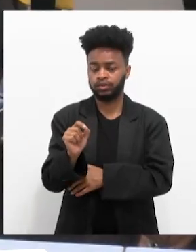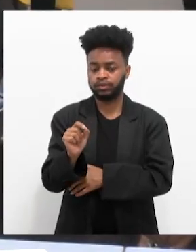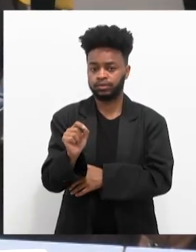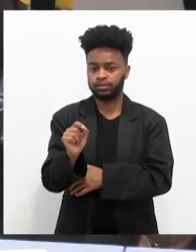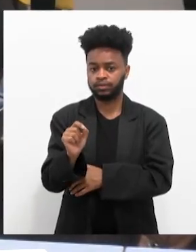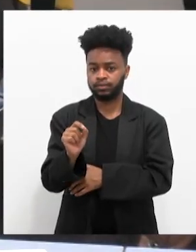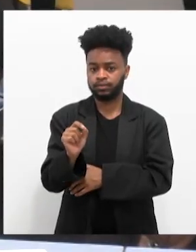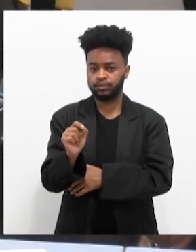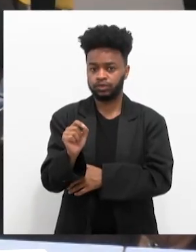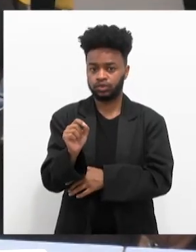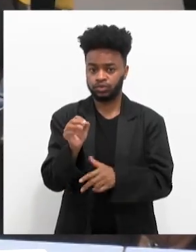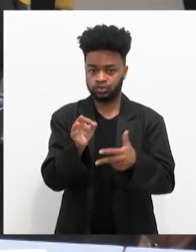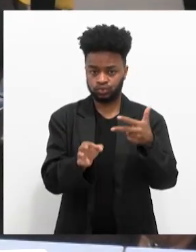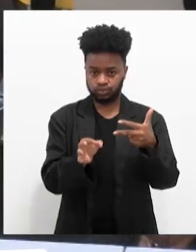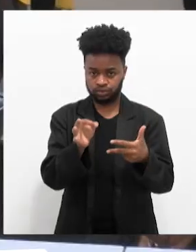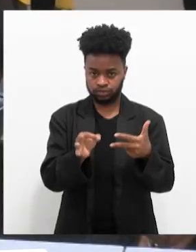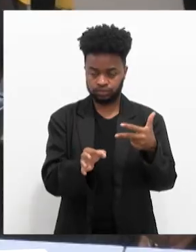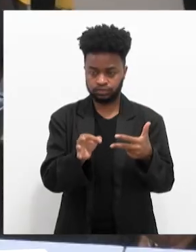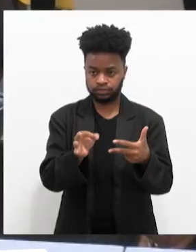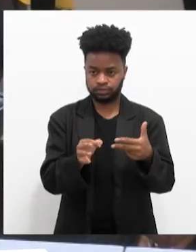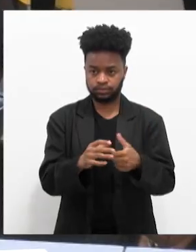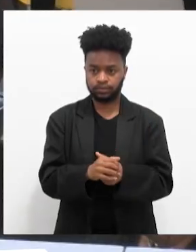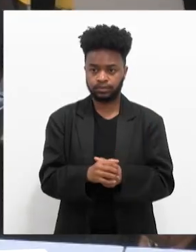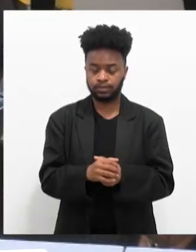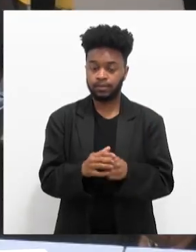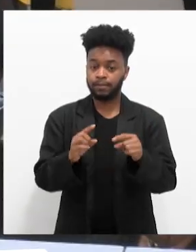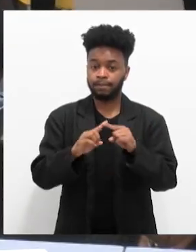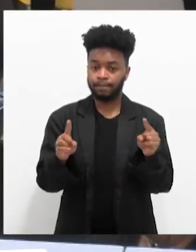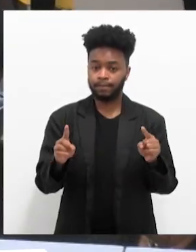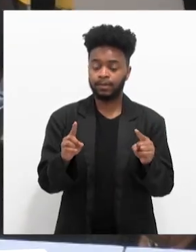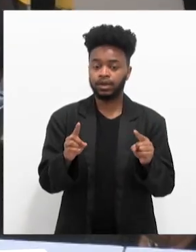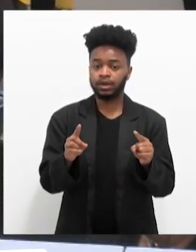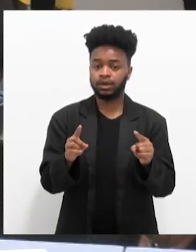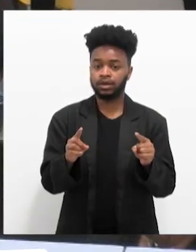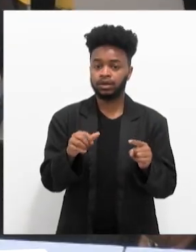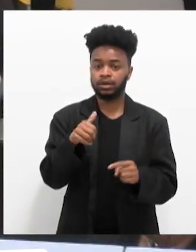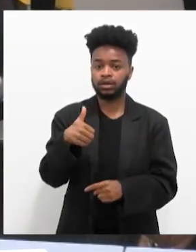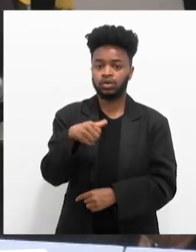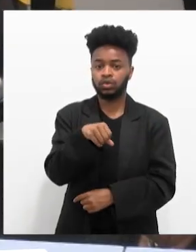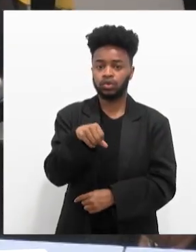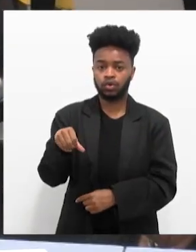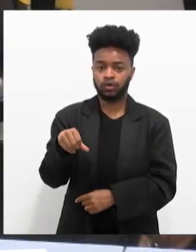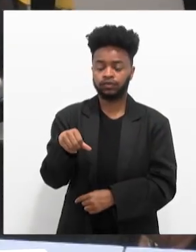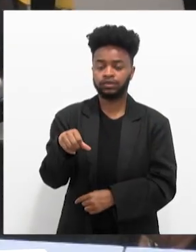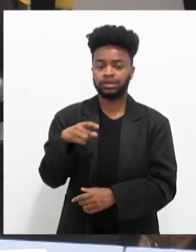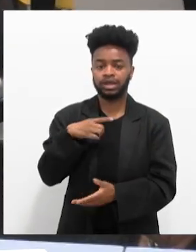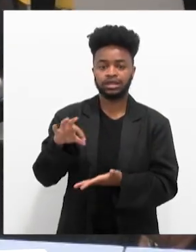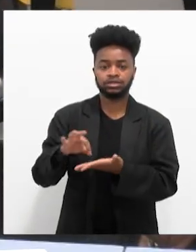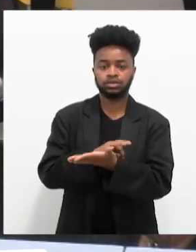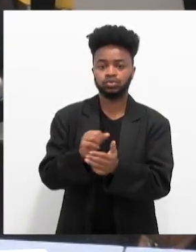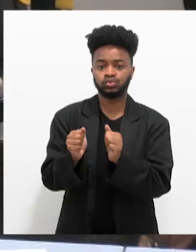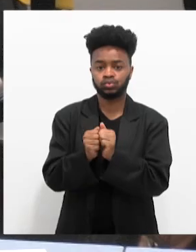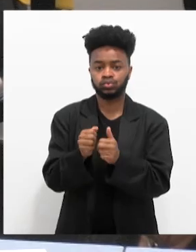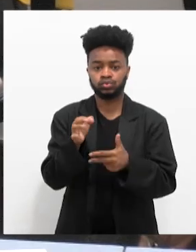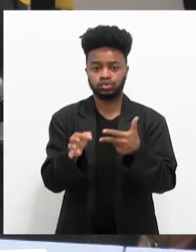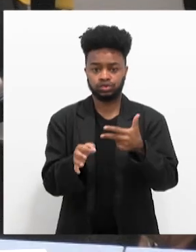do Judiciário, sendo que a de 99, Judiciário assinado com o Executivo.